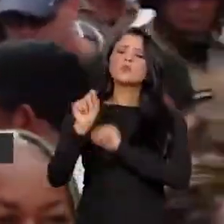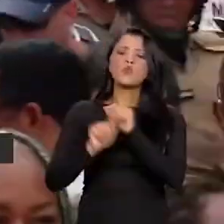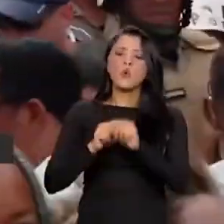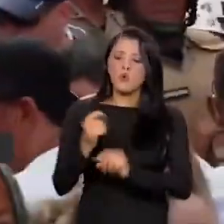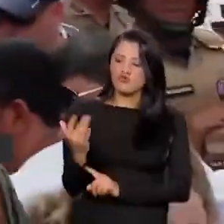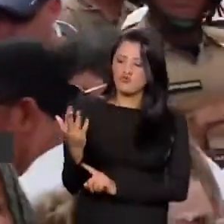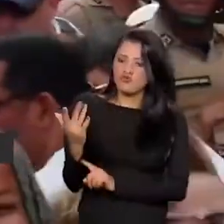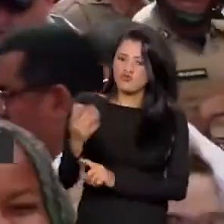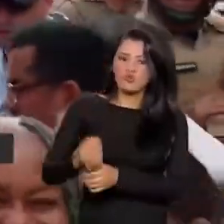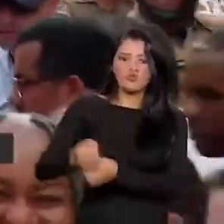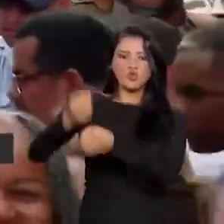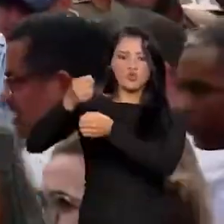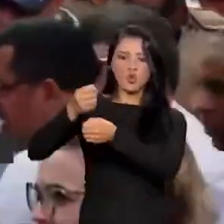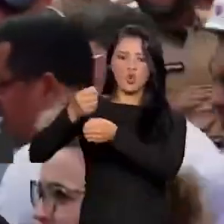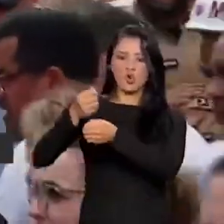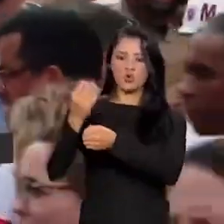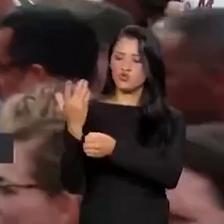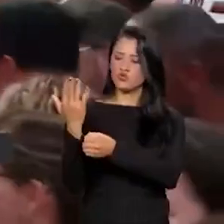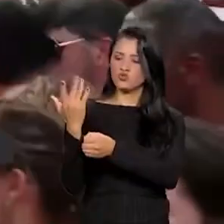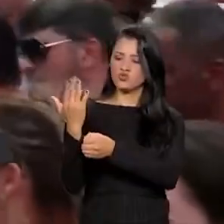em uma tocha